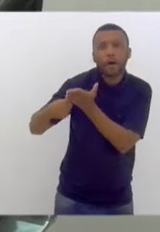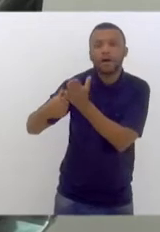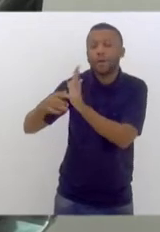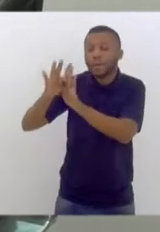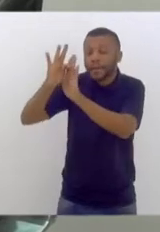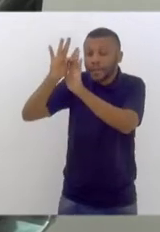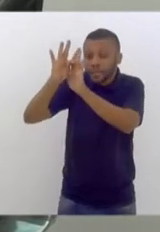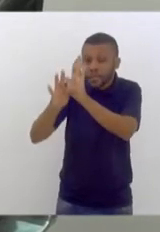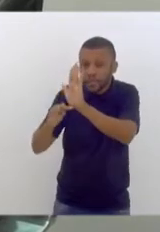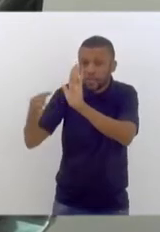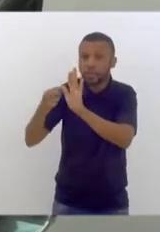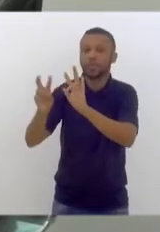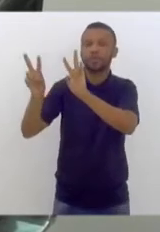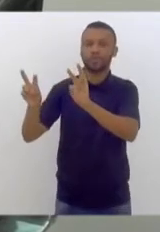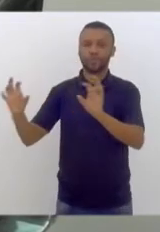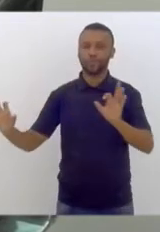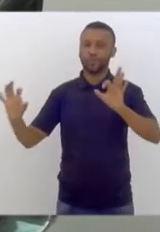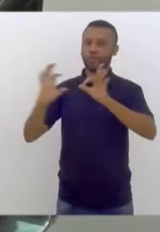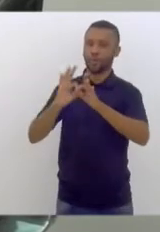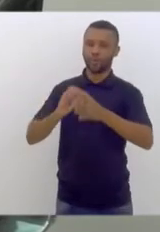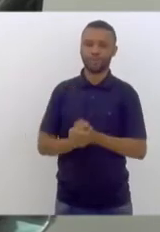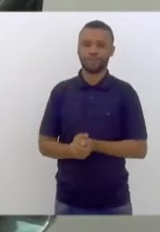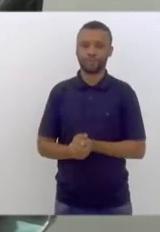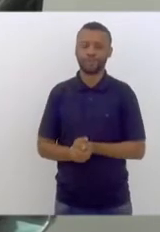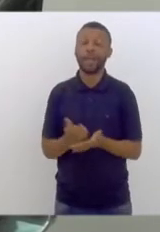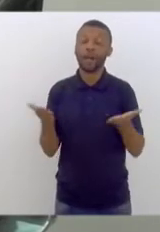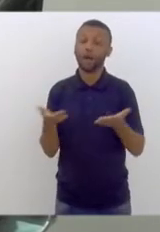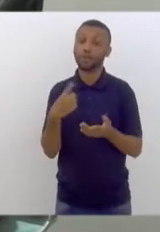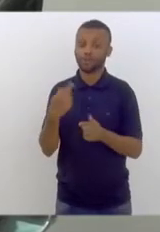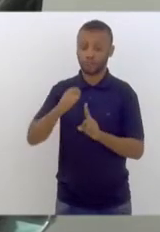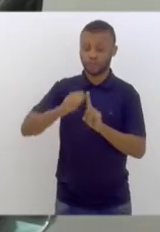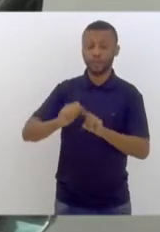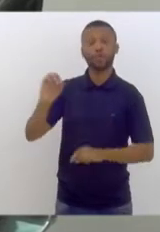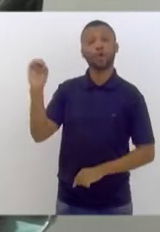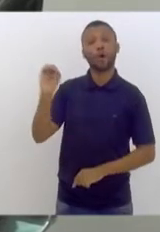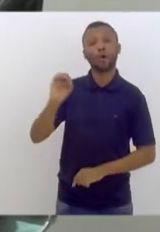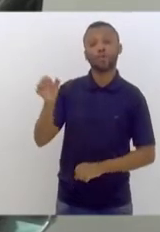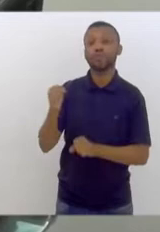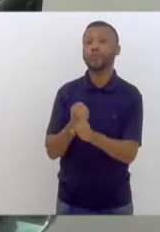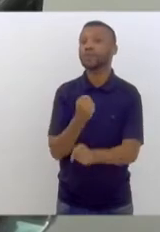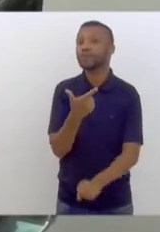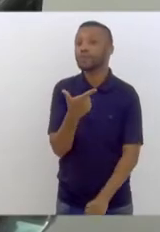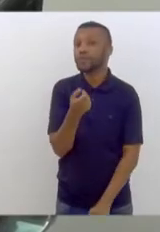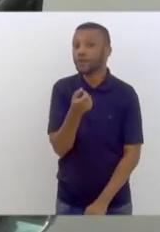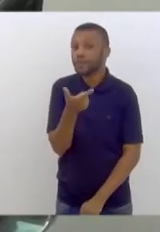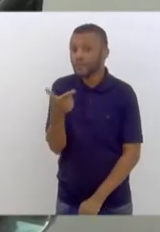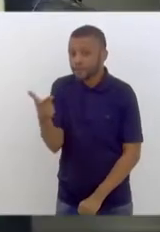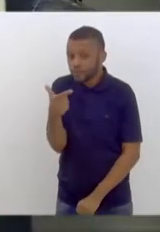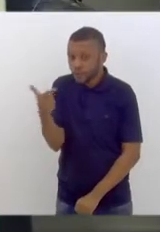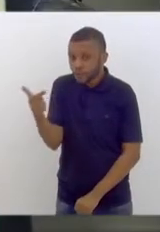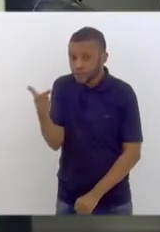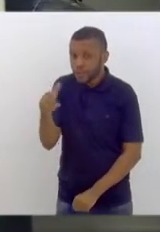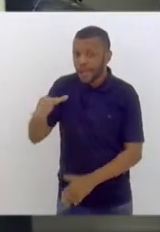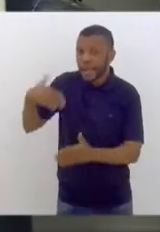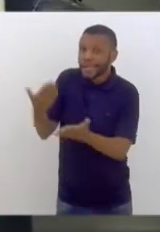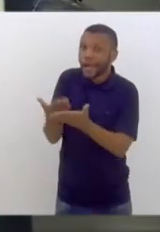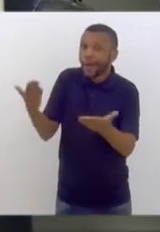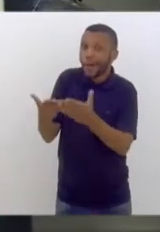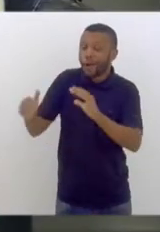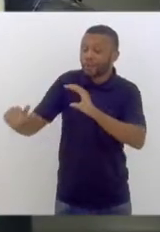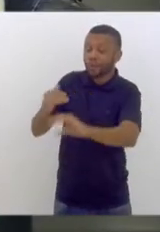tema. Nós estamos em outubro de 22 e a mensagem não chegou, com